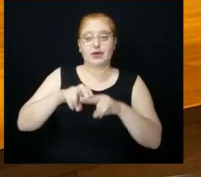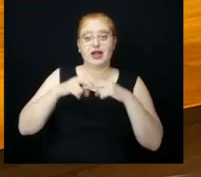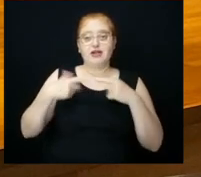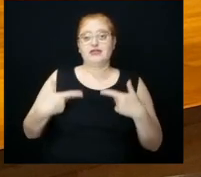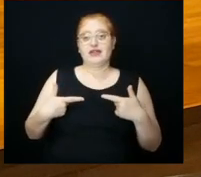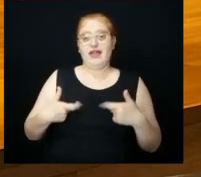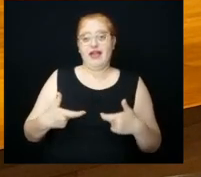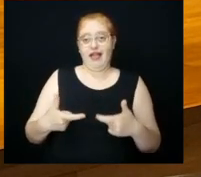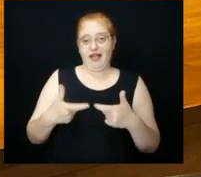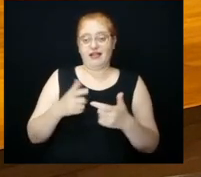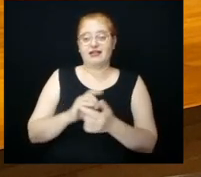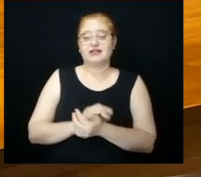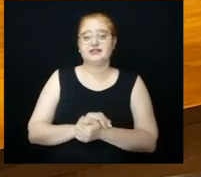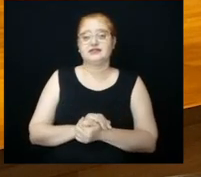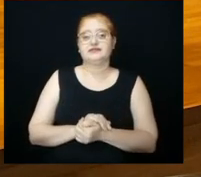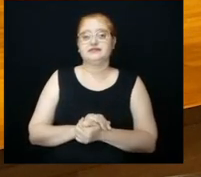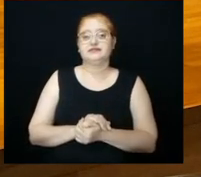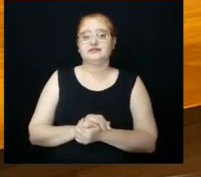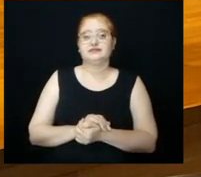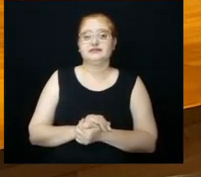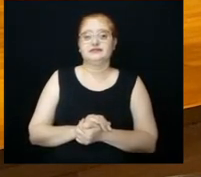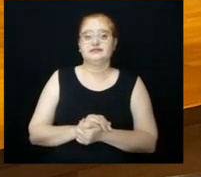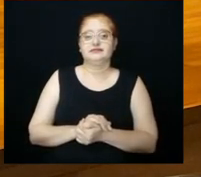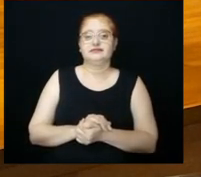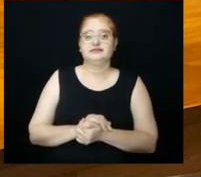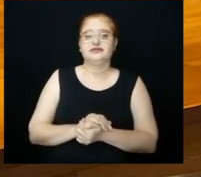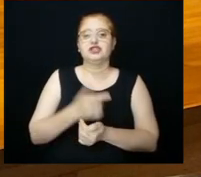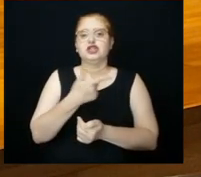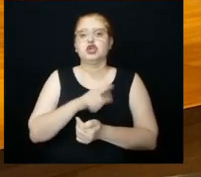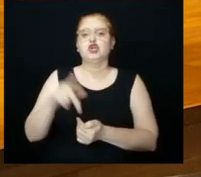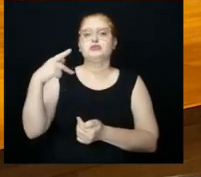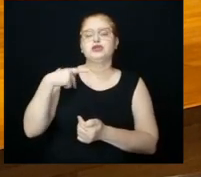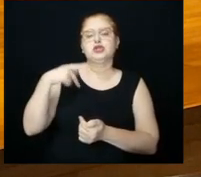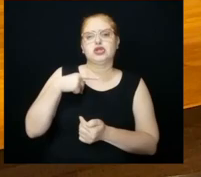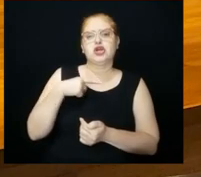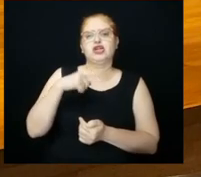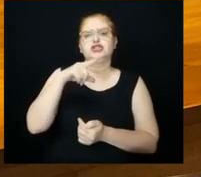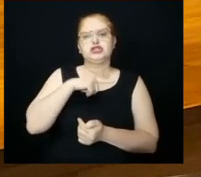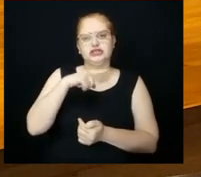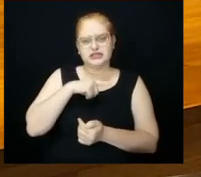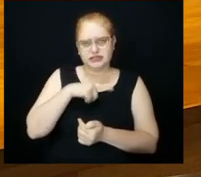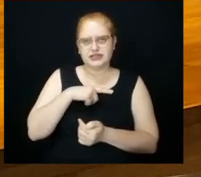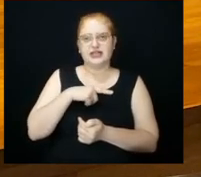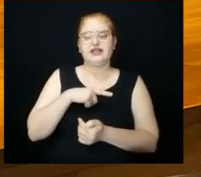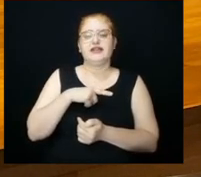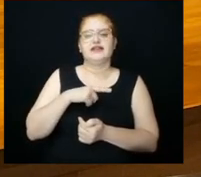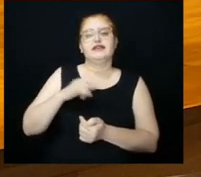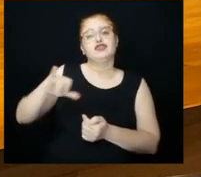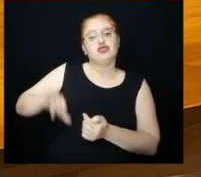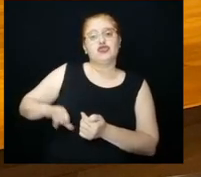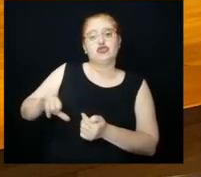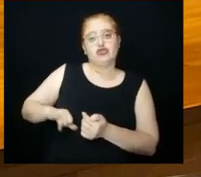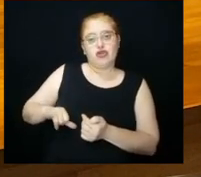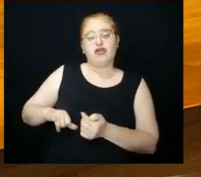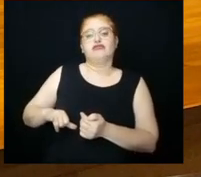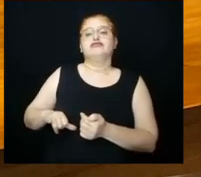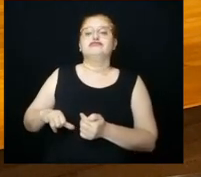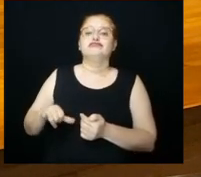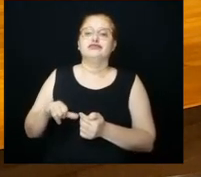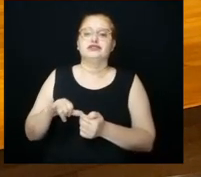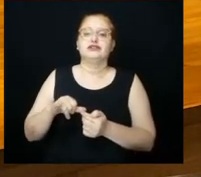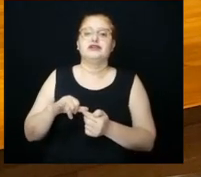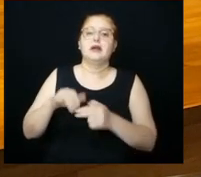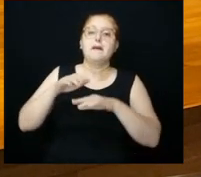guerra. E, enfim, todos os outros personagens que vão aparecendo e que vão sofrendo as consequências da guerra. Então, o